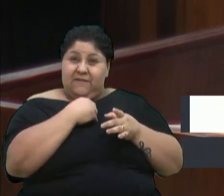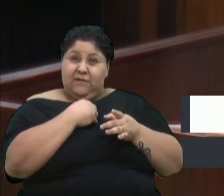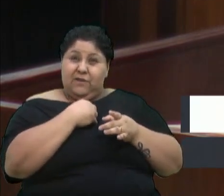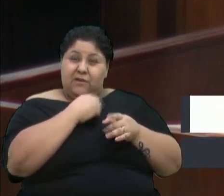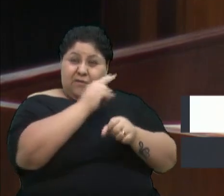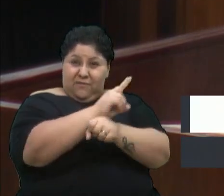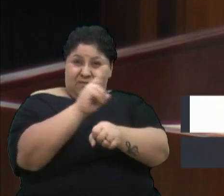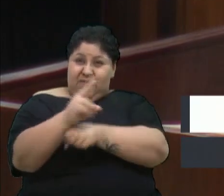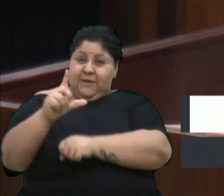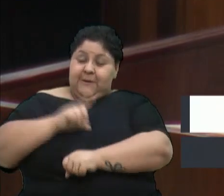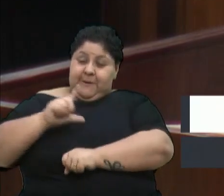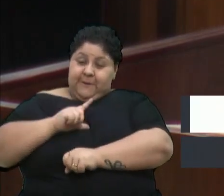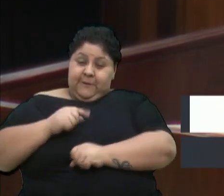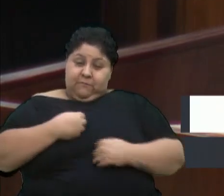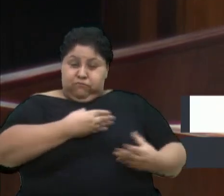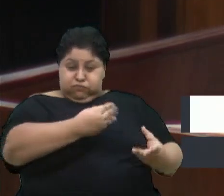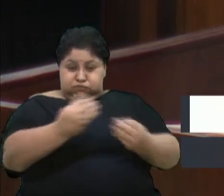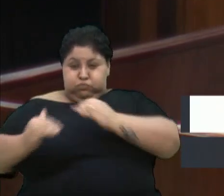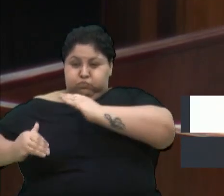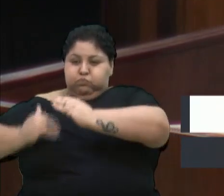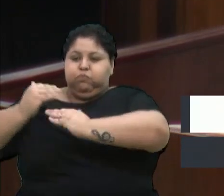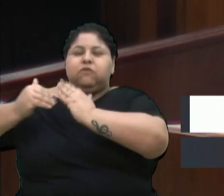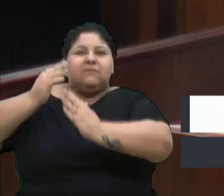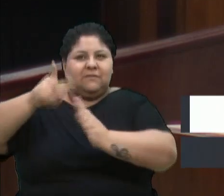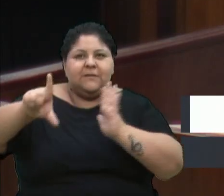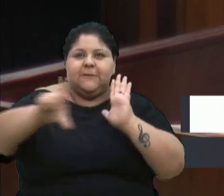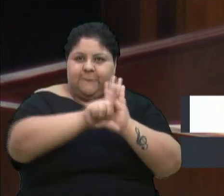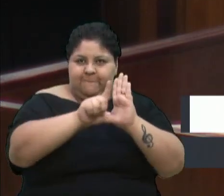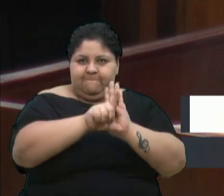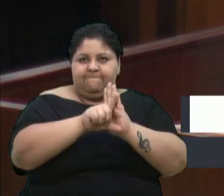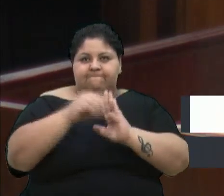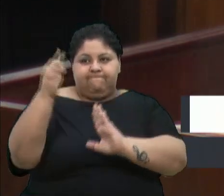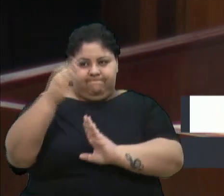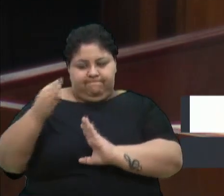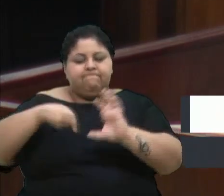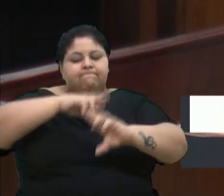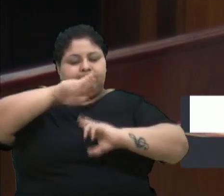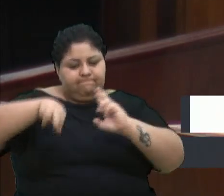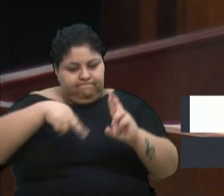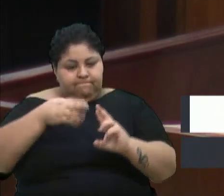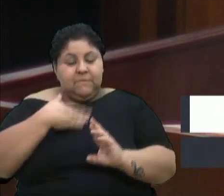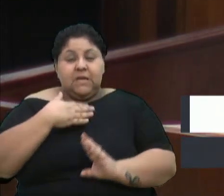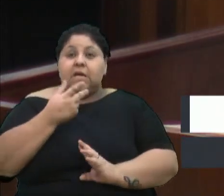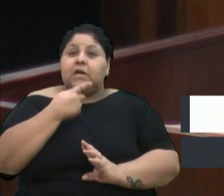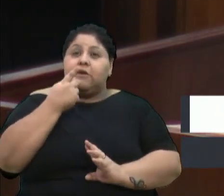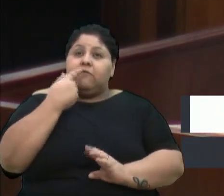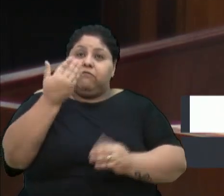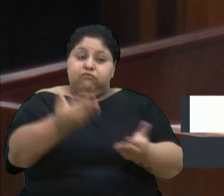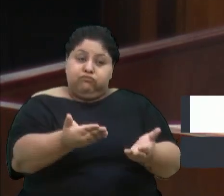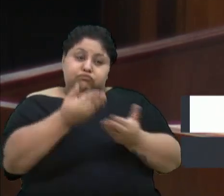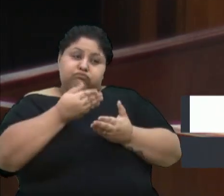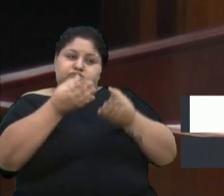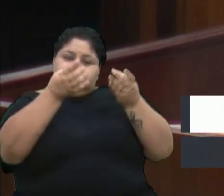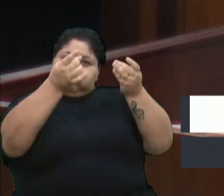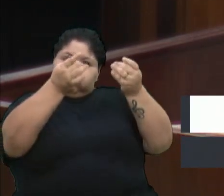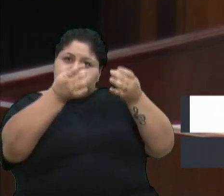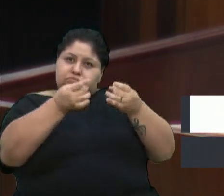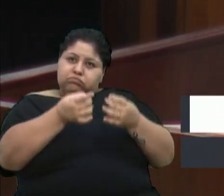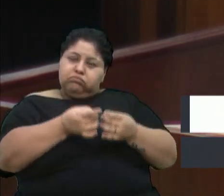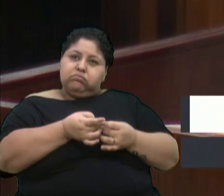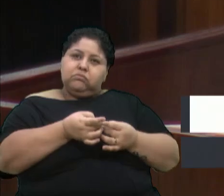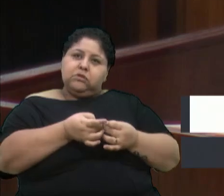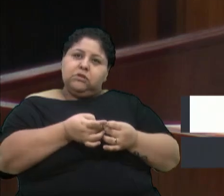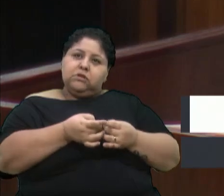um avanço da legislação brasileira em relação a isso, e eu faço um convite muito especial para